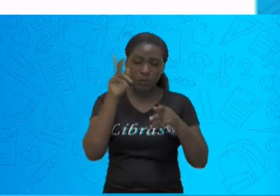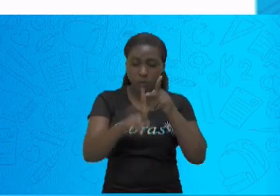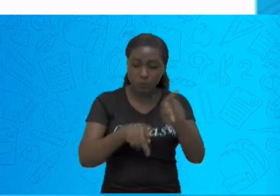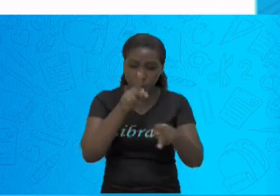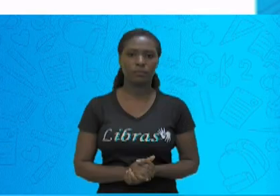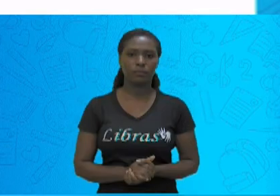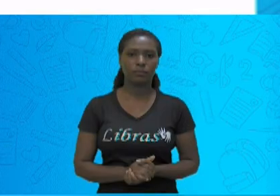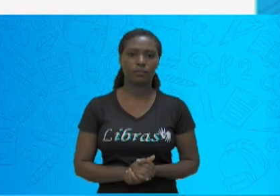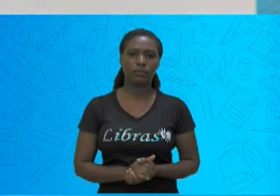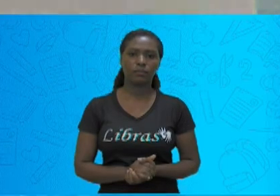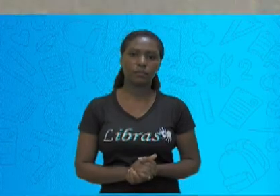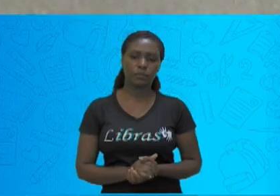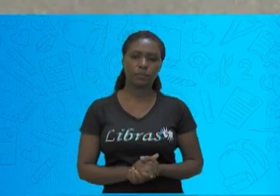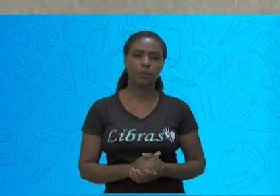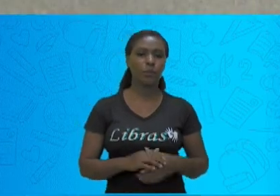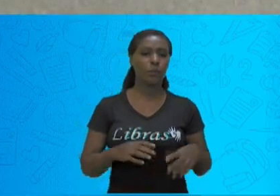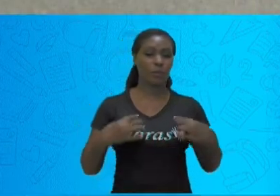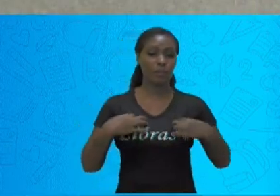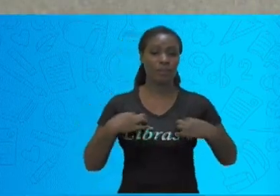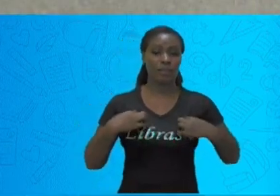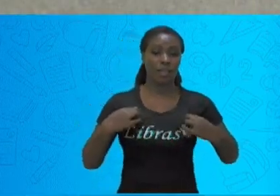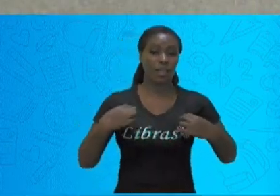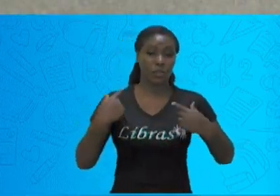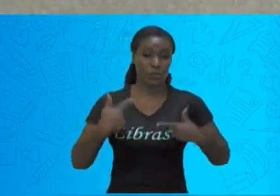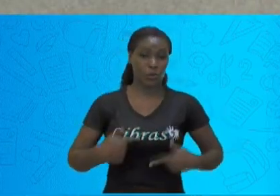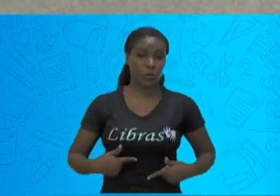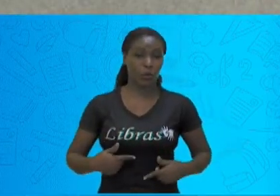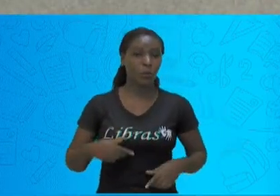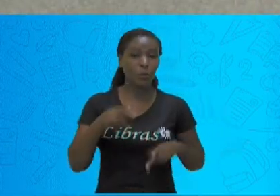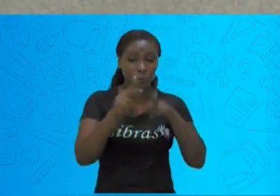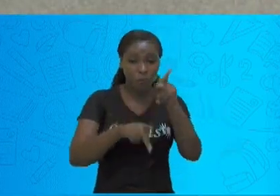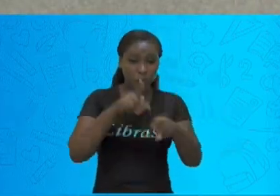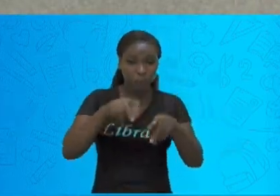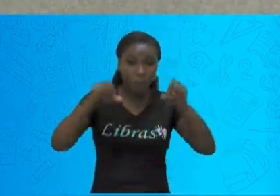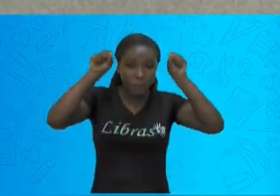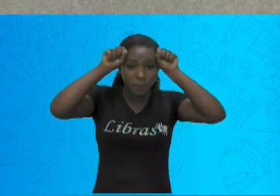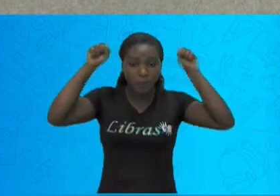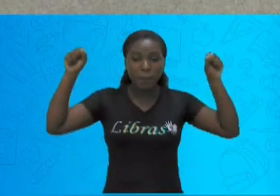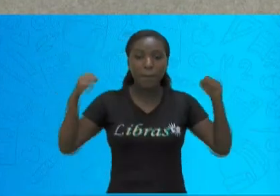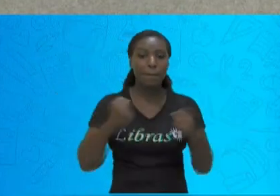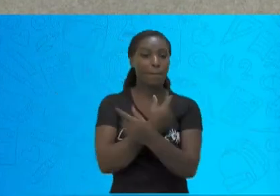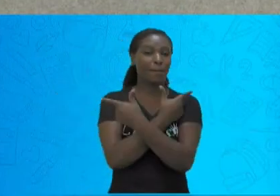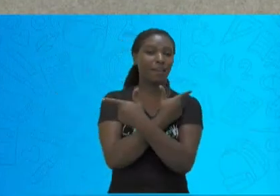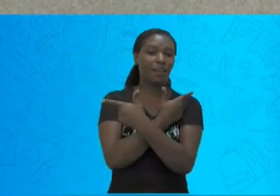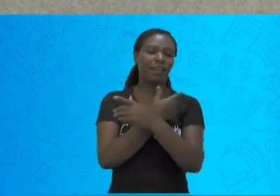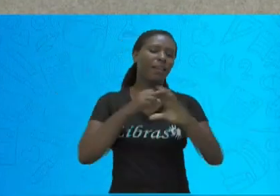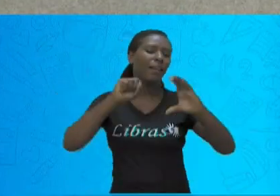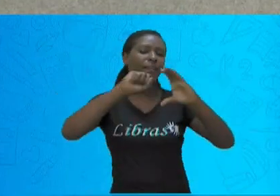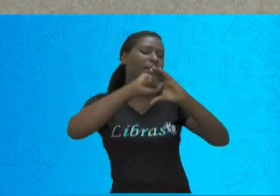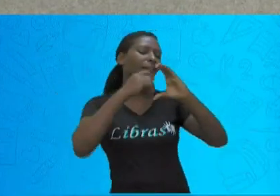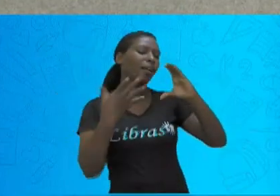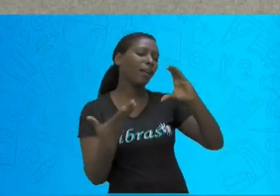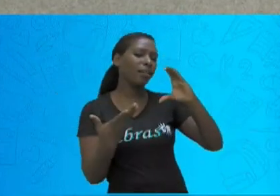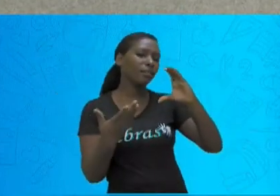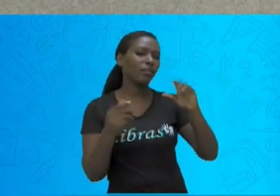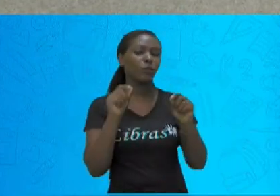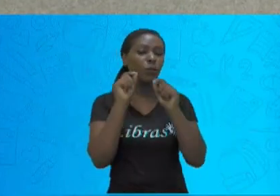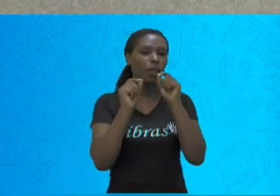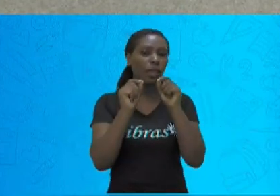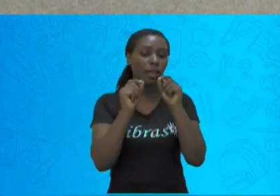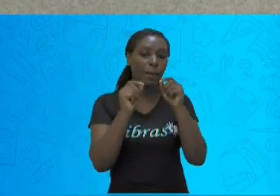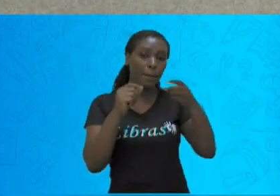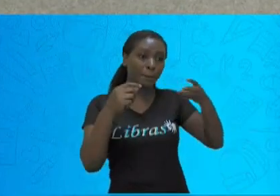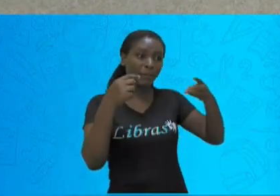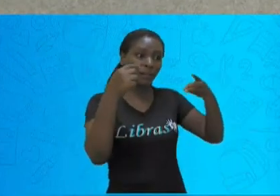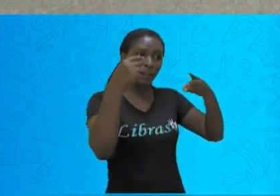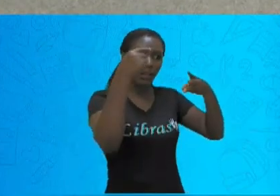terra. As vestimentas dos maias vão caracterizar as posições